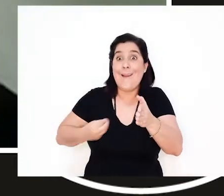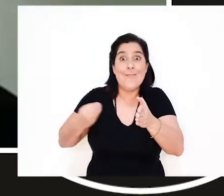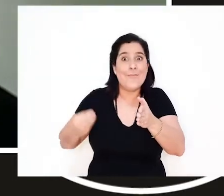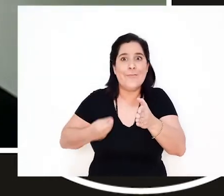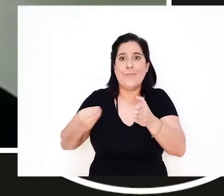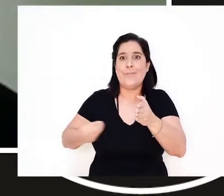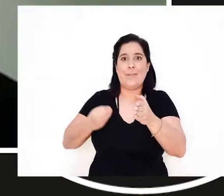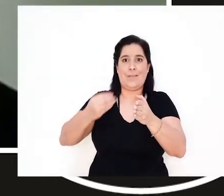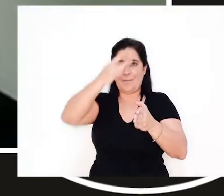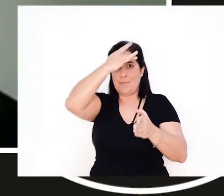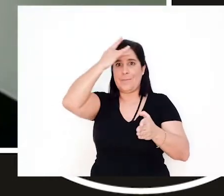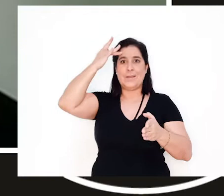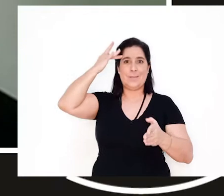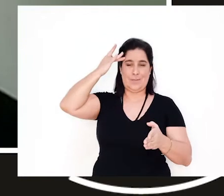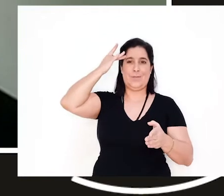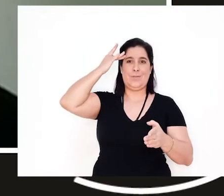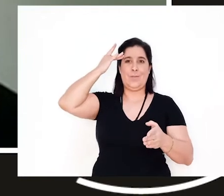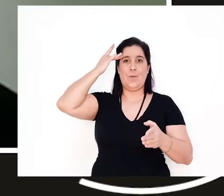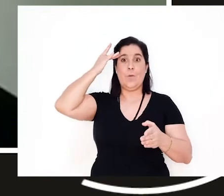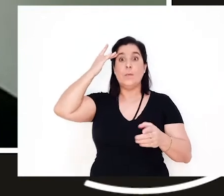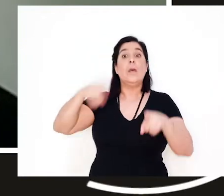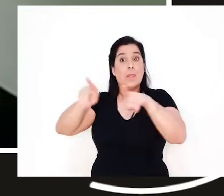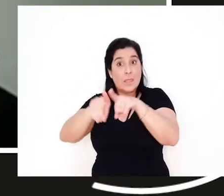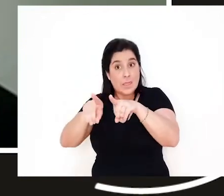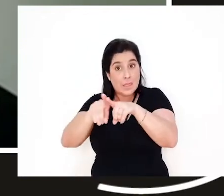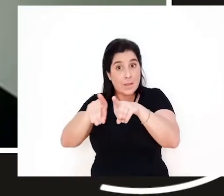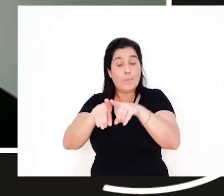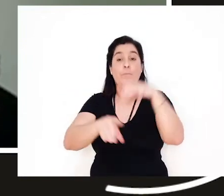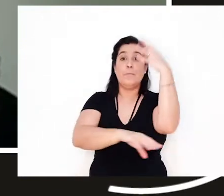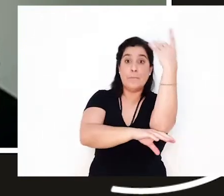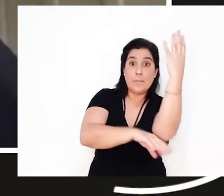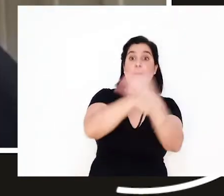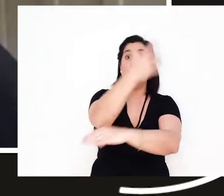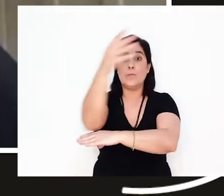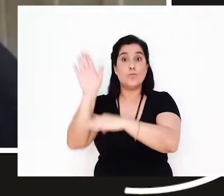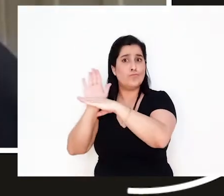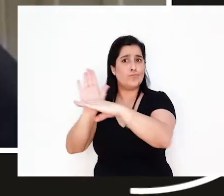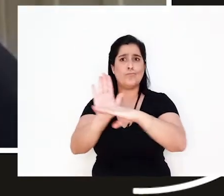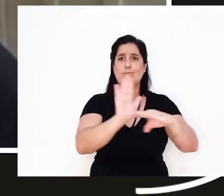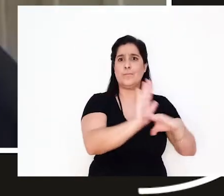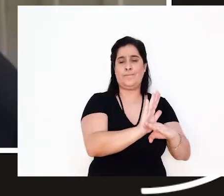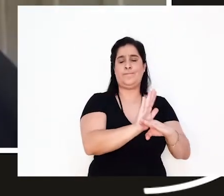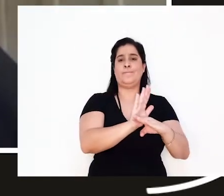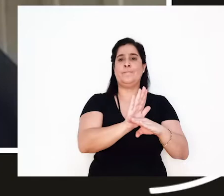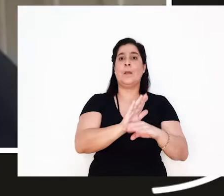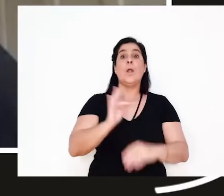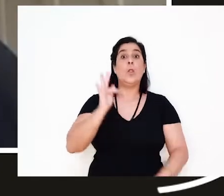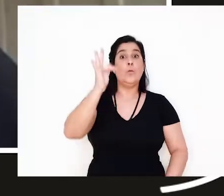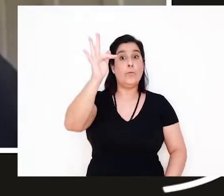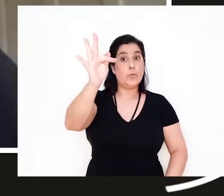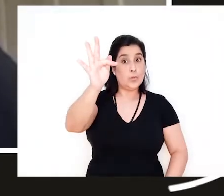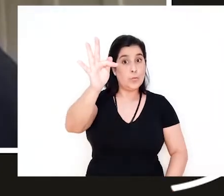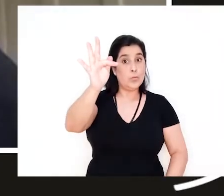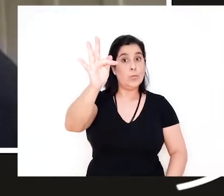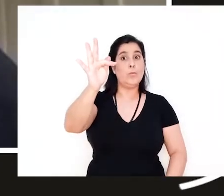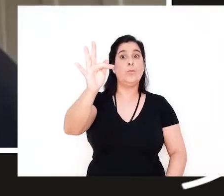só para as pessoas, né, mas a floresta depende da água, né? Para nós termos água no futuro, nós temos que preservar e